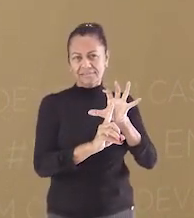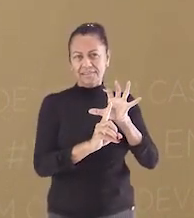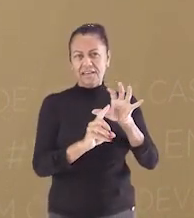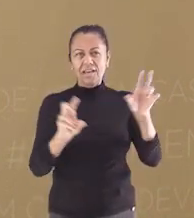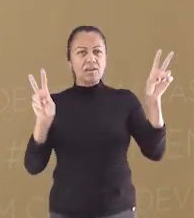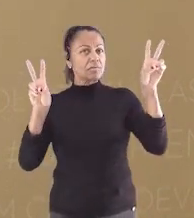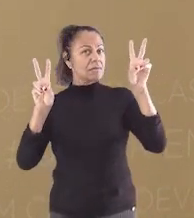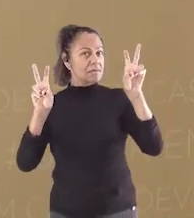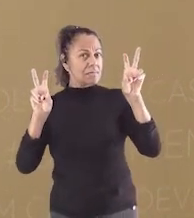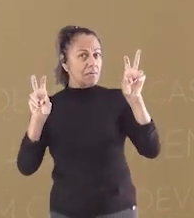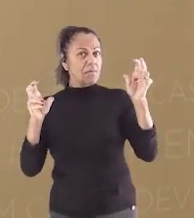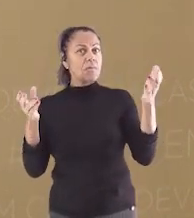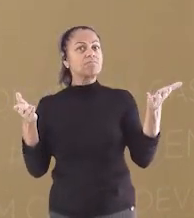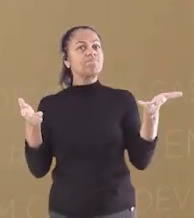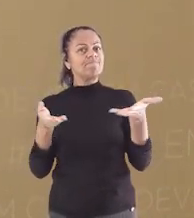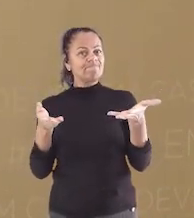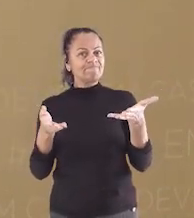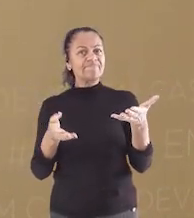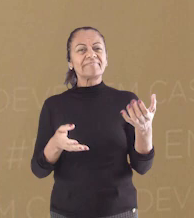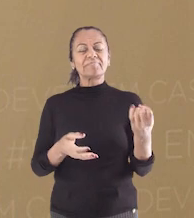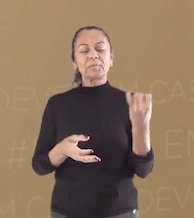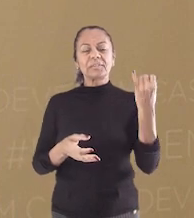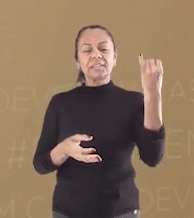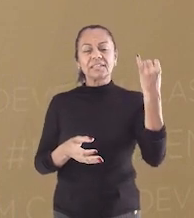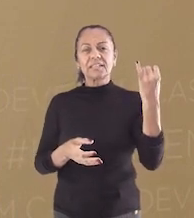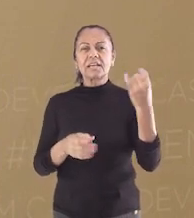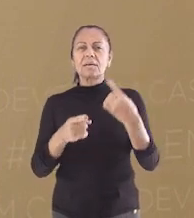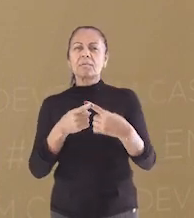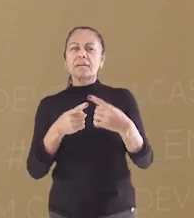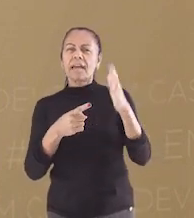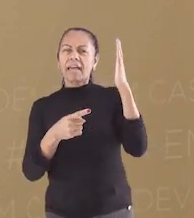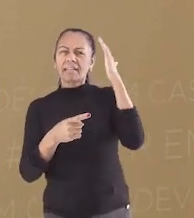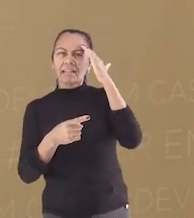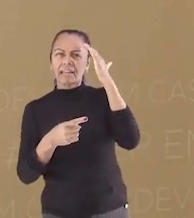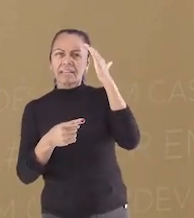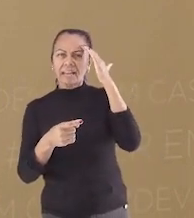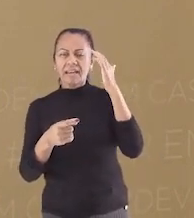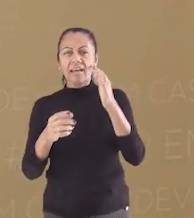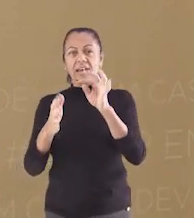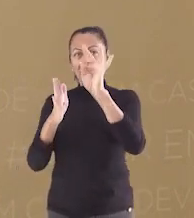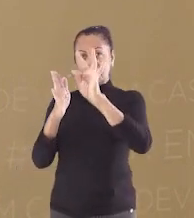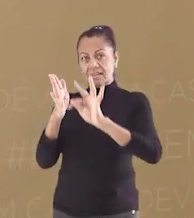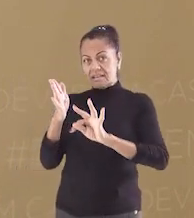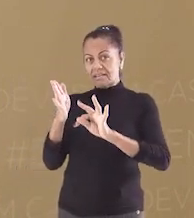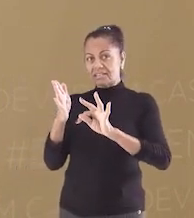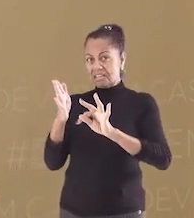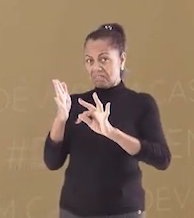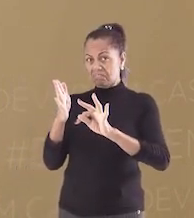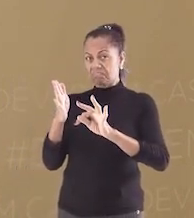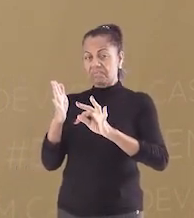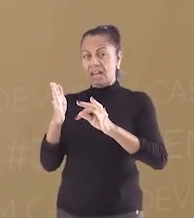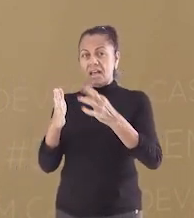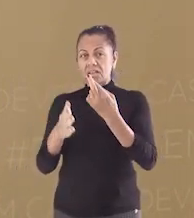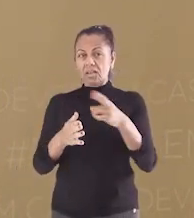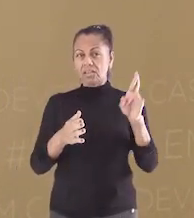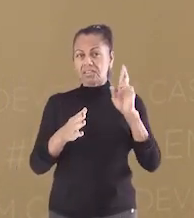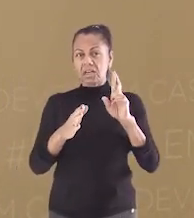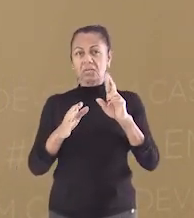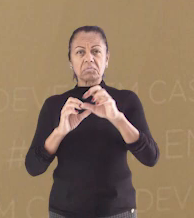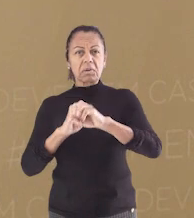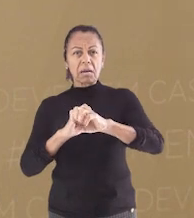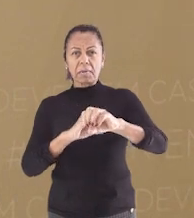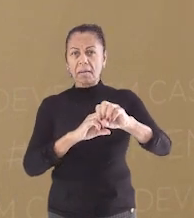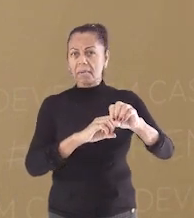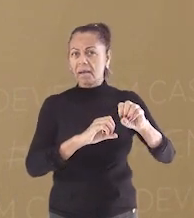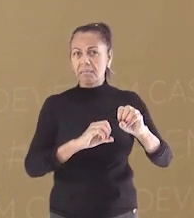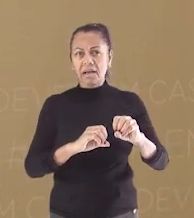é muito interessante, pois entender que a influência religiosa ensinada através dos textos sagrados não se limita